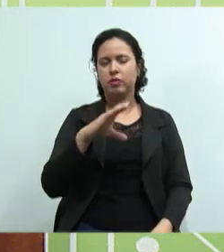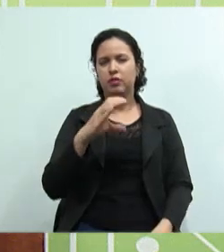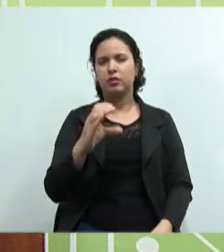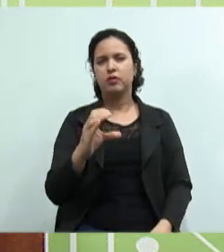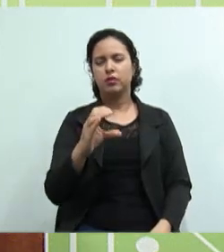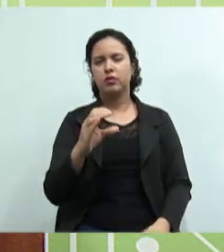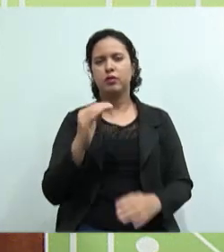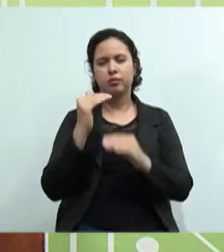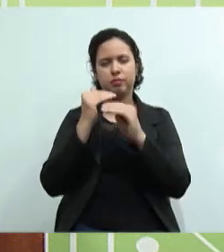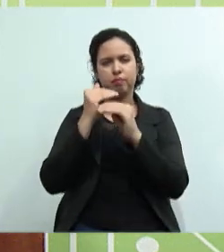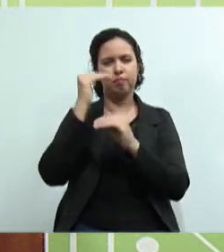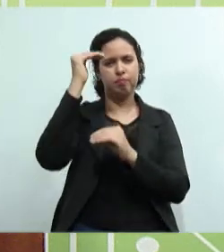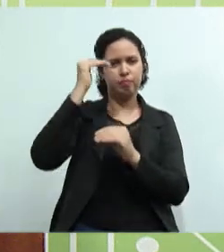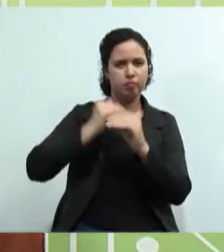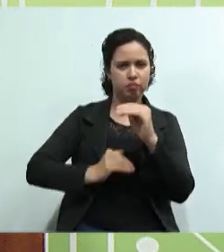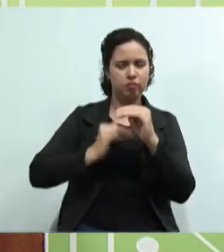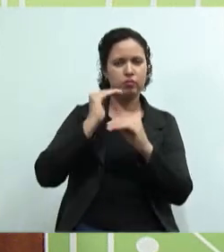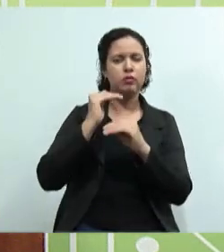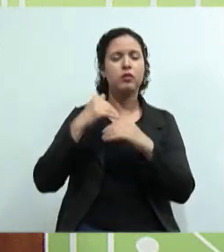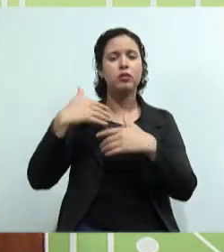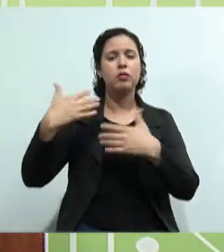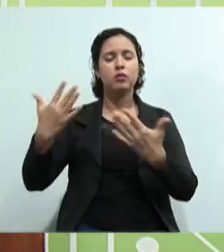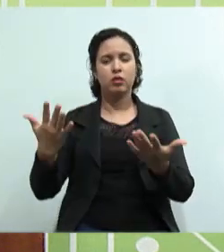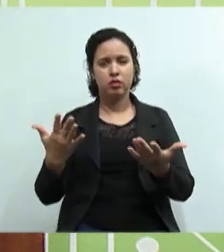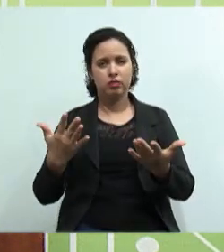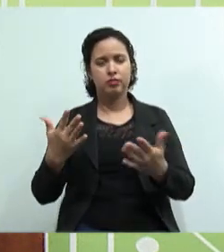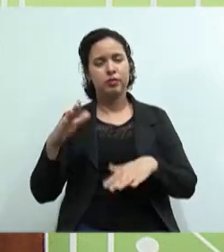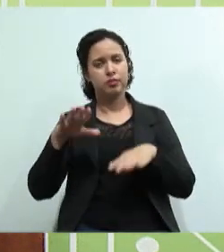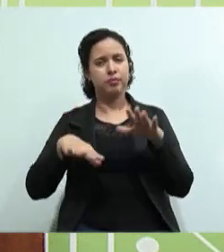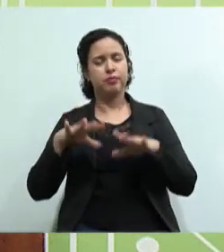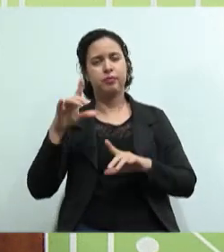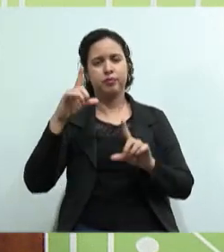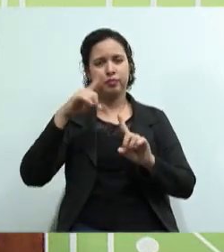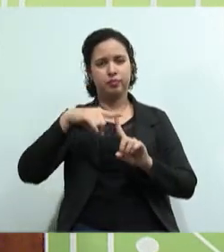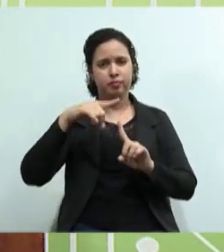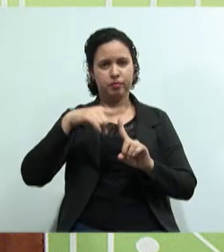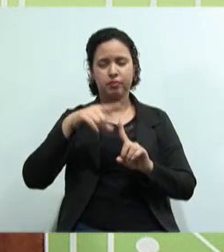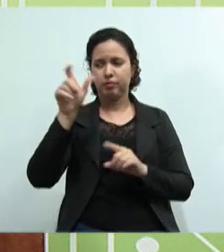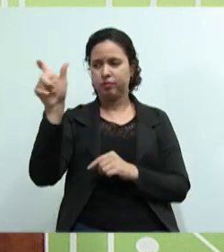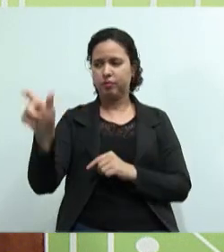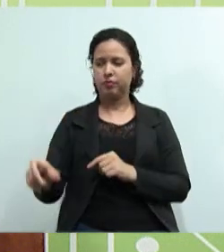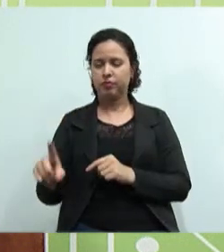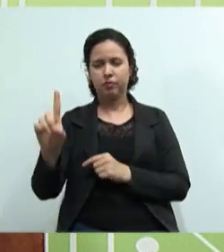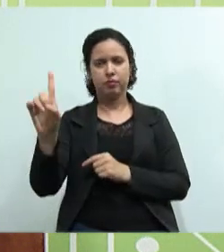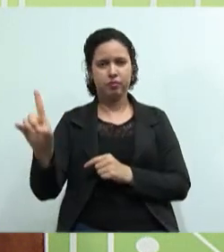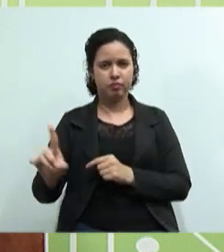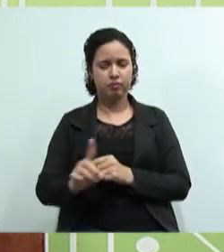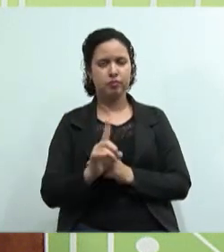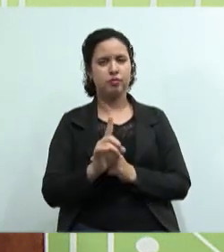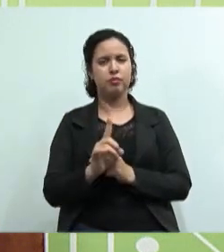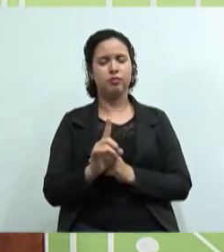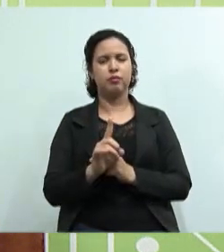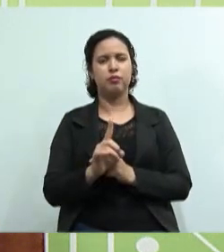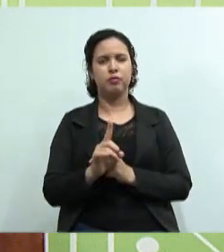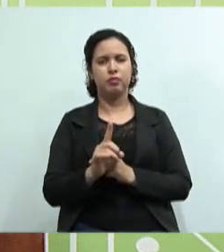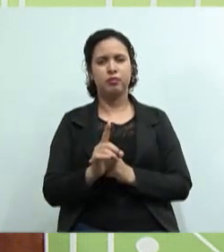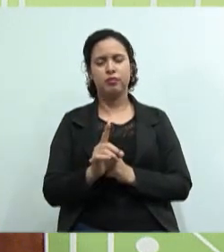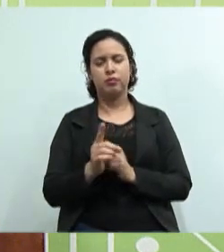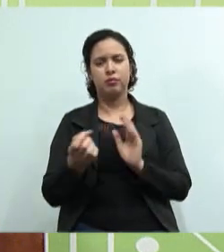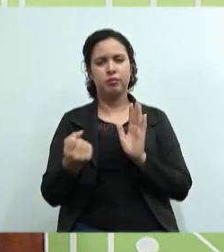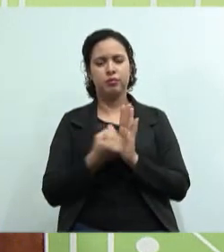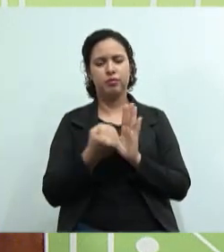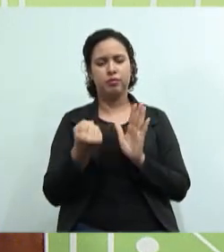Então, dependendo do tipo de cliente, de consumidor que eu tenho, eu vou definir o